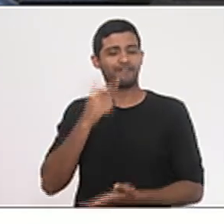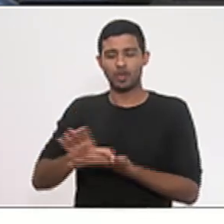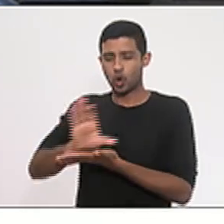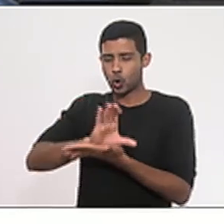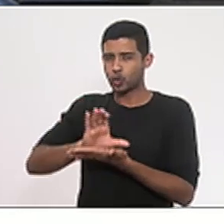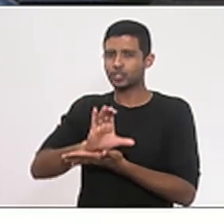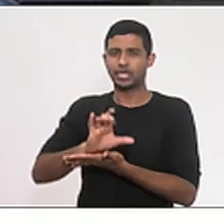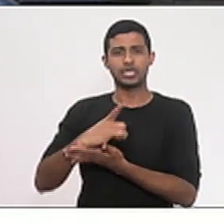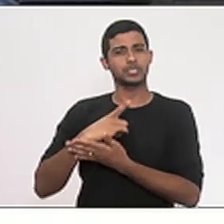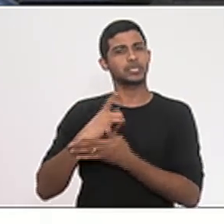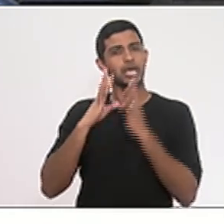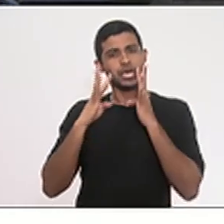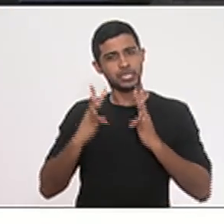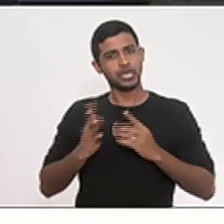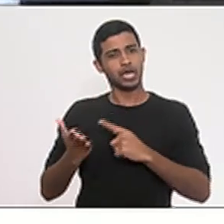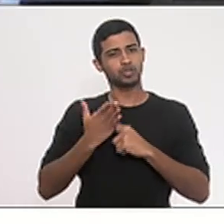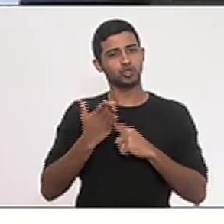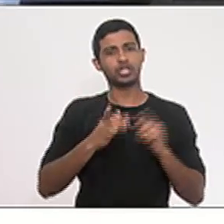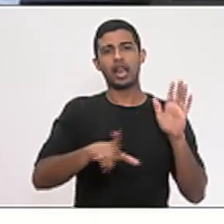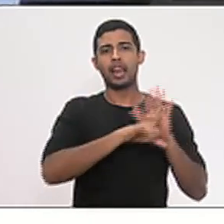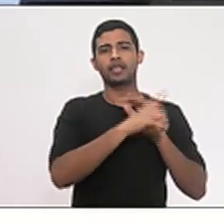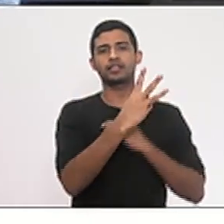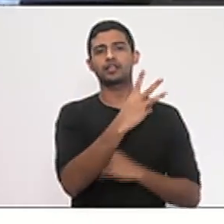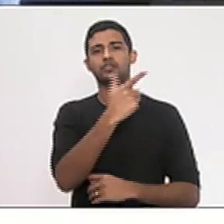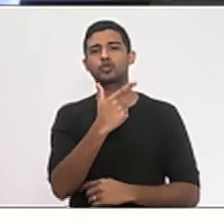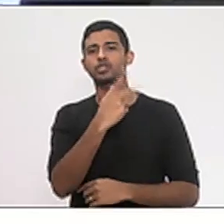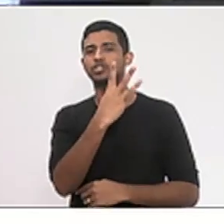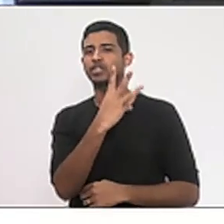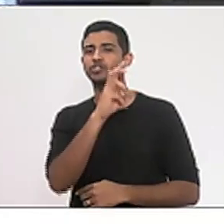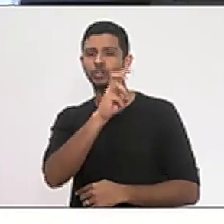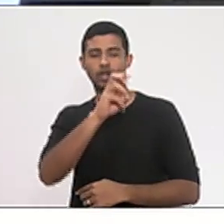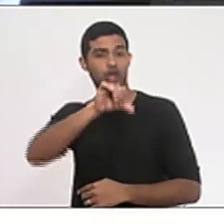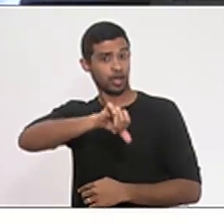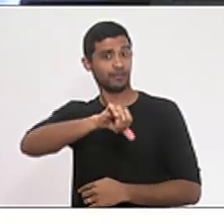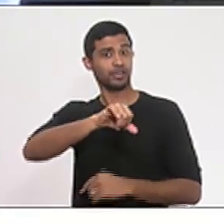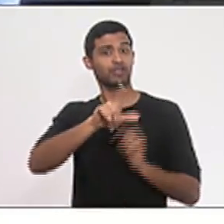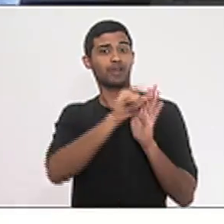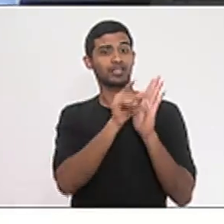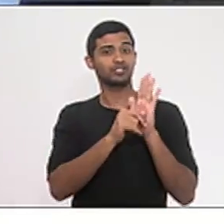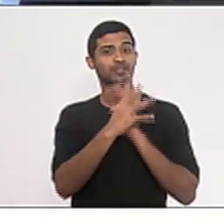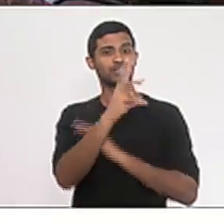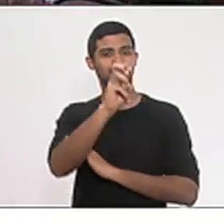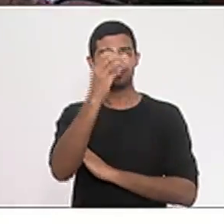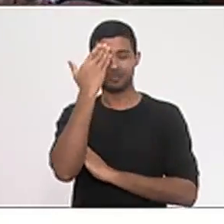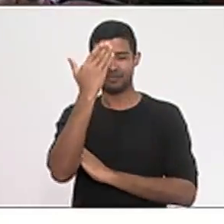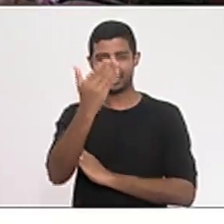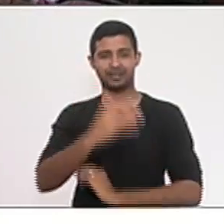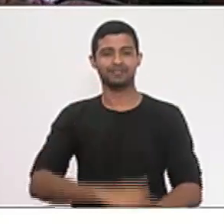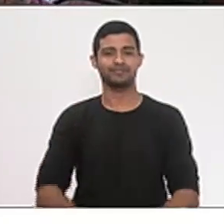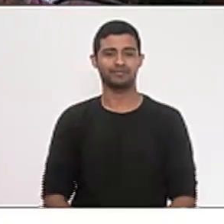ouvido cumprindo a 3239 em seu artigo 45. Tá bom? Muito obrigada.